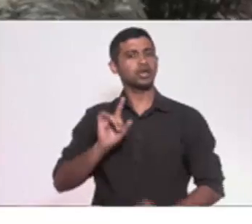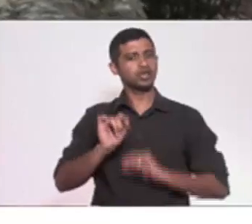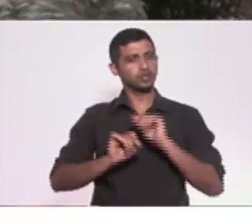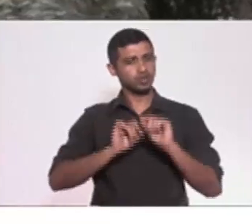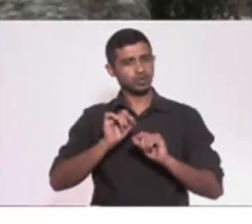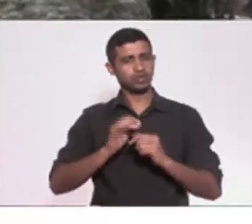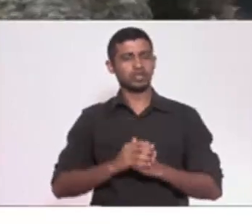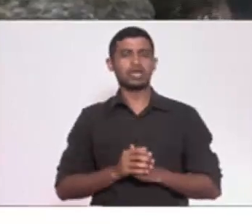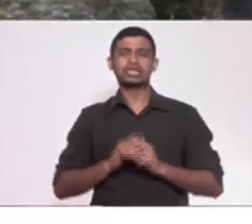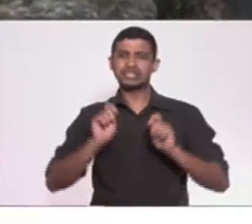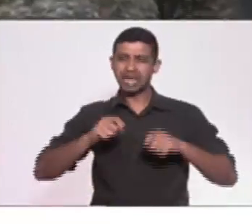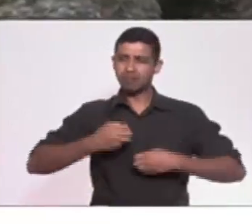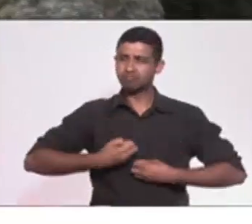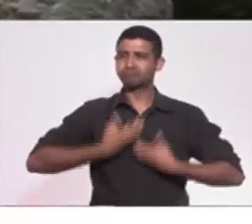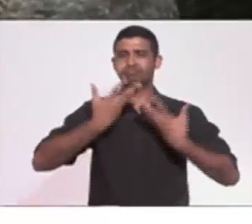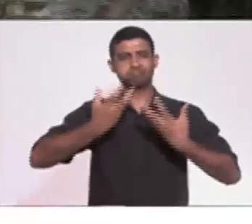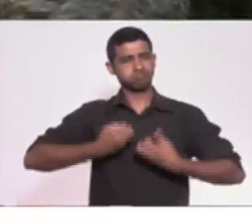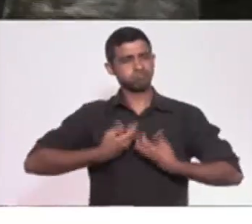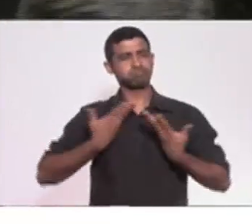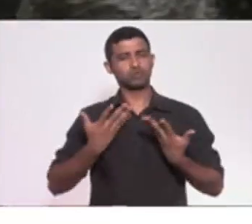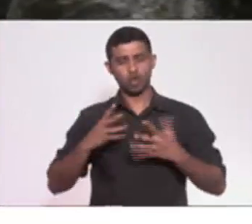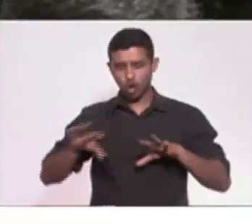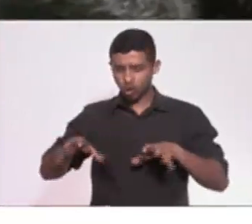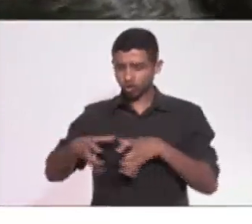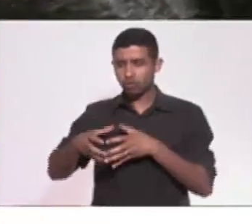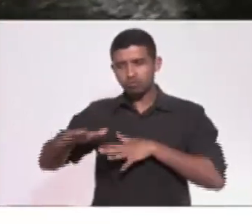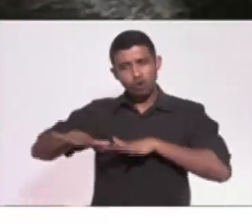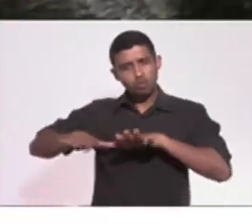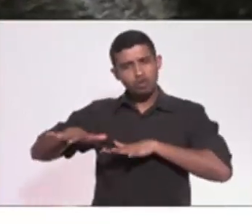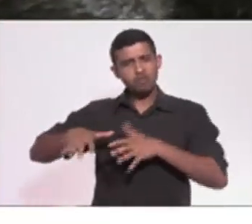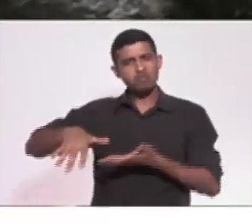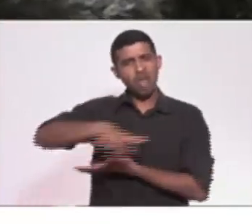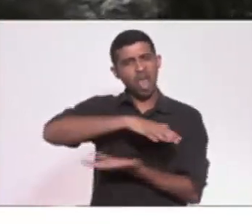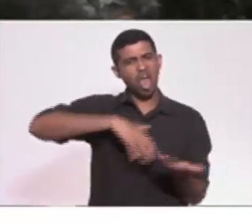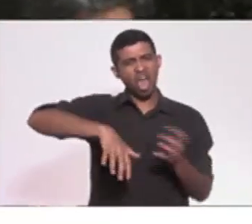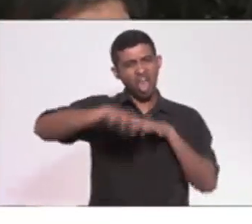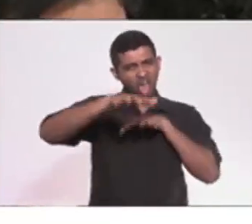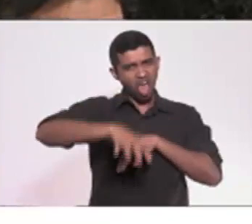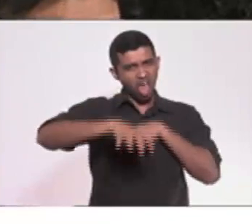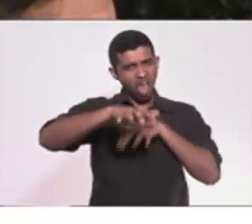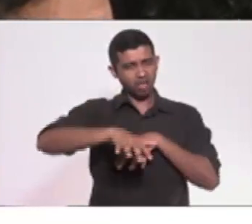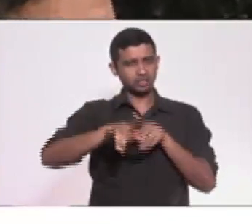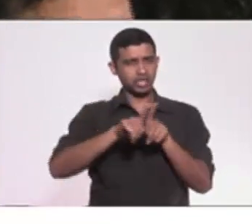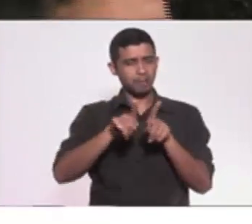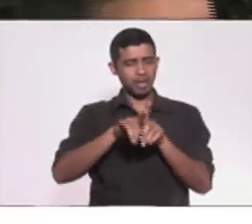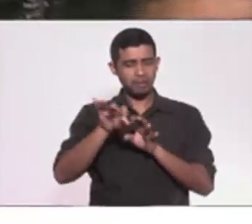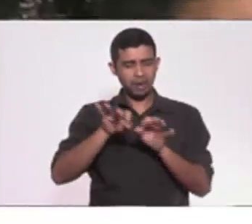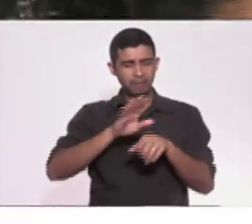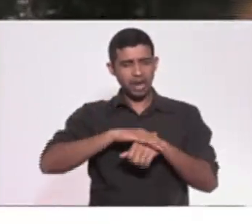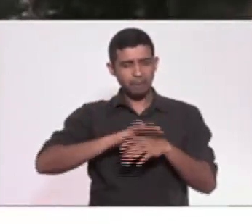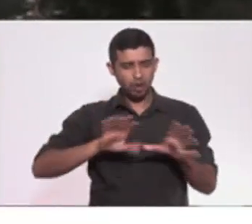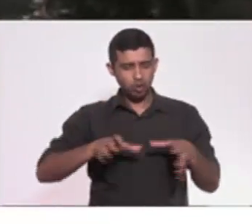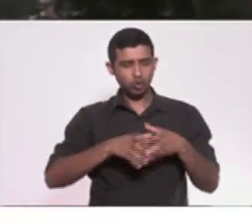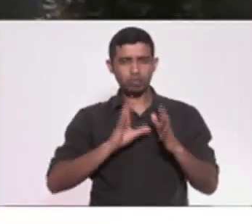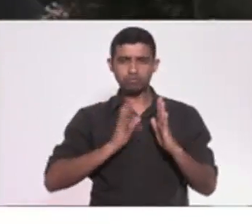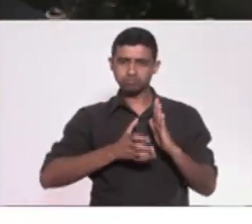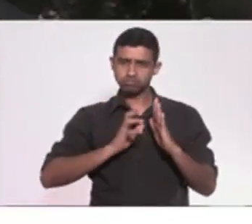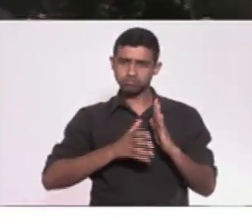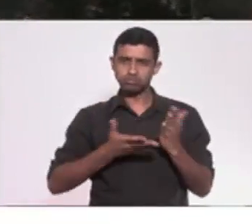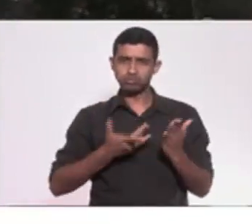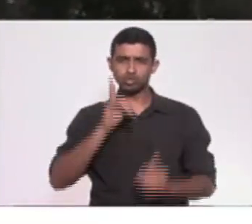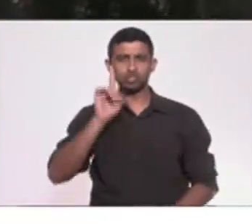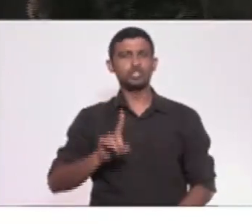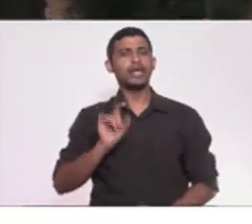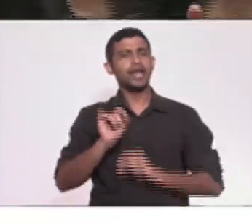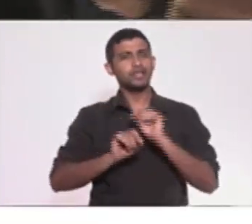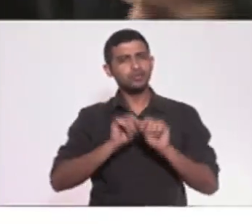se expressar, de se organizar, de se filiar a um partido político, os direitos